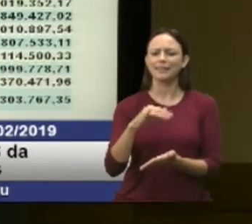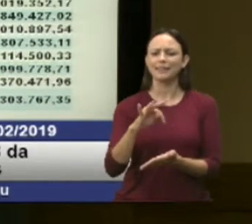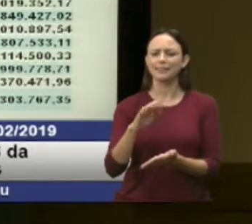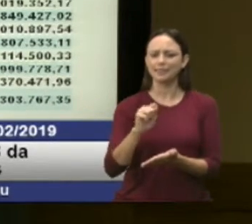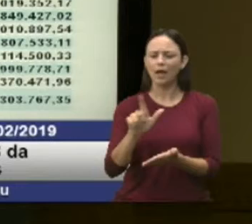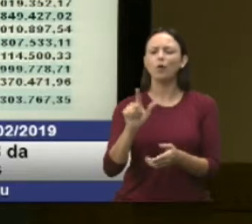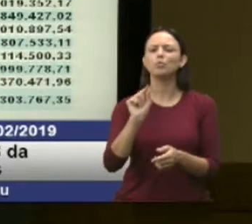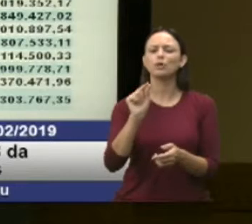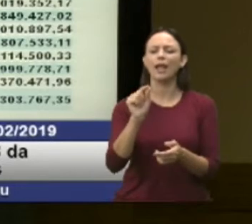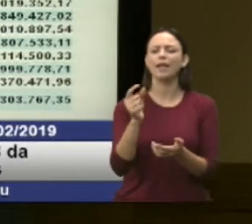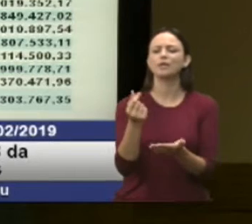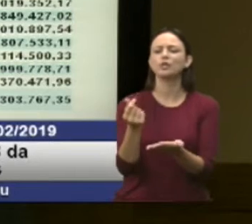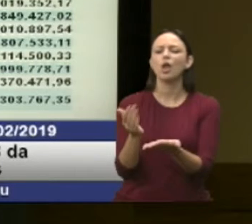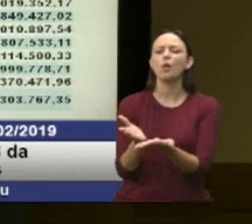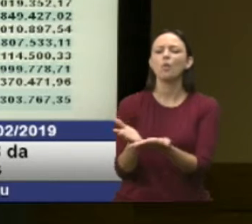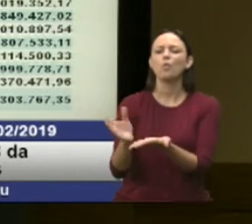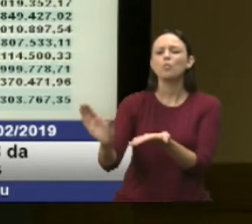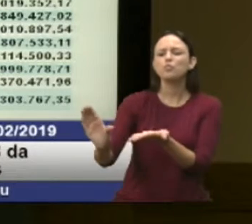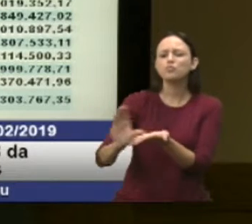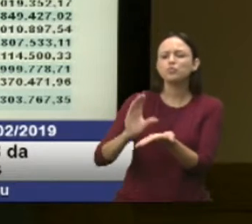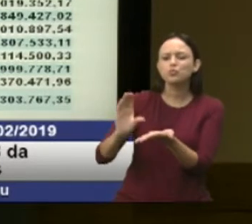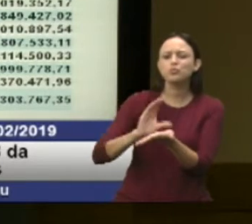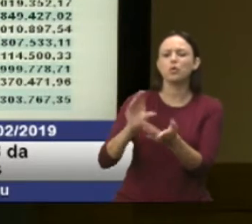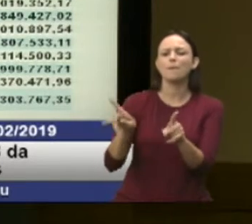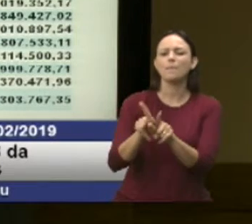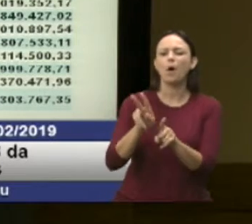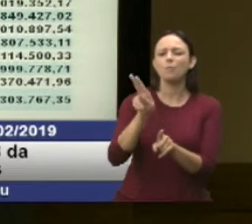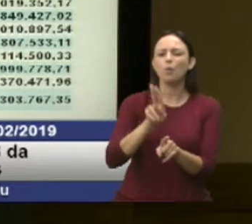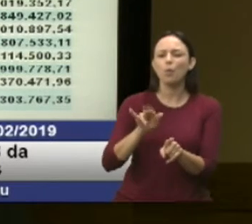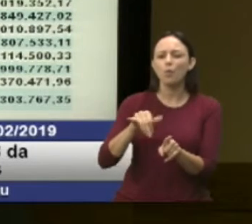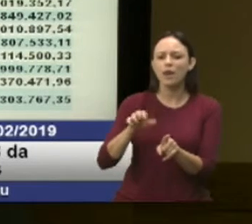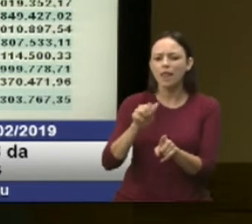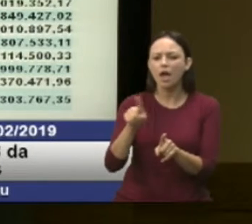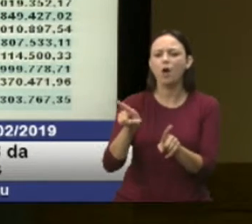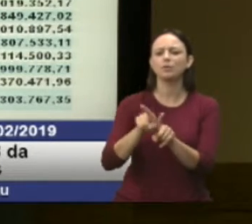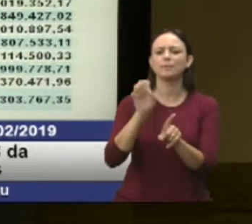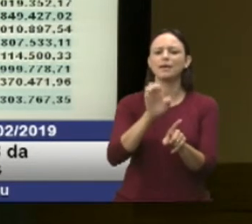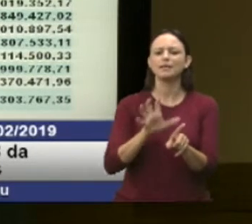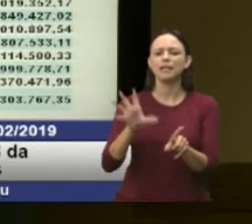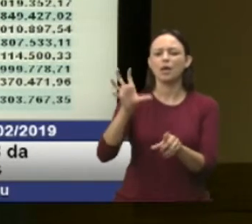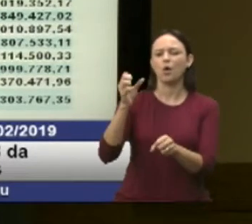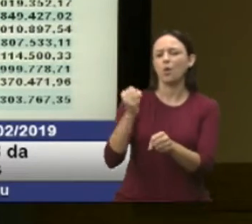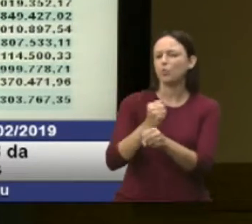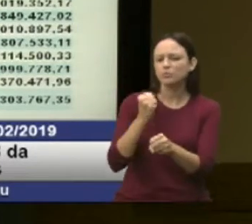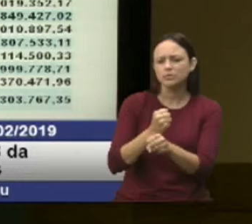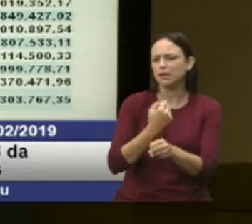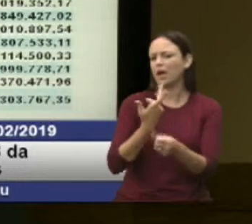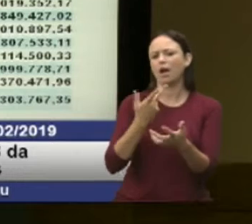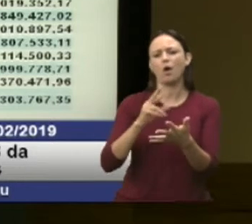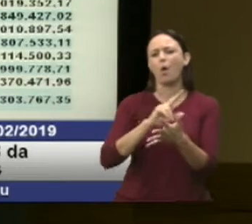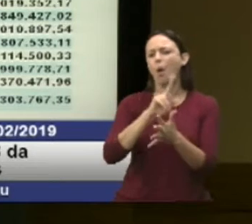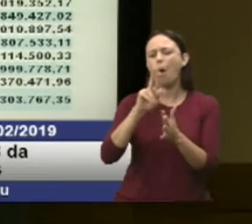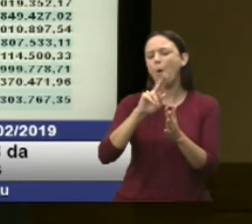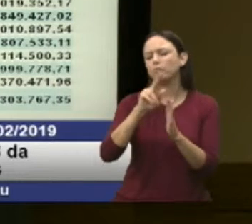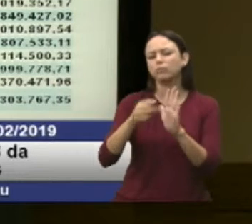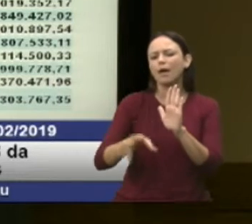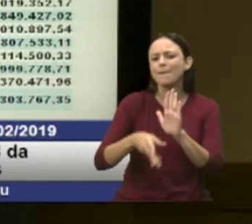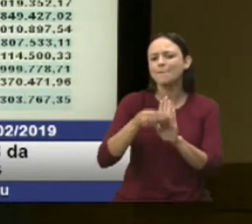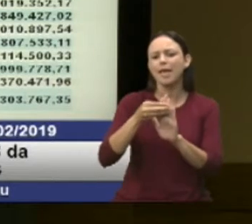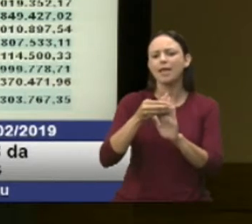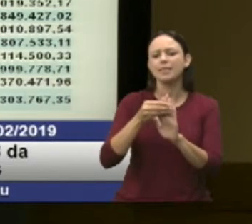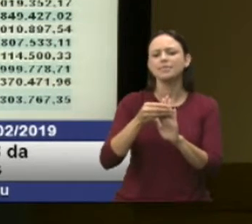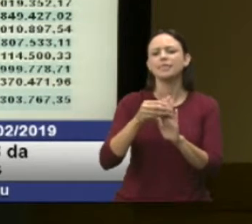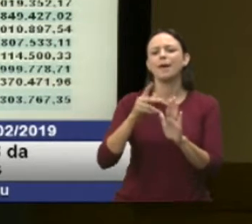que viriam da União e do Estado para construção ou emendas parlamentares que não